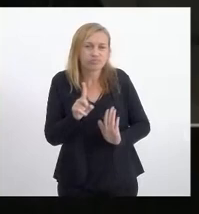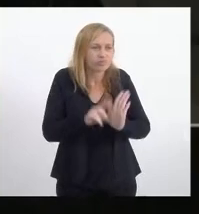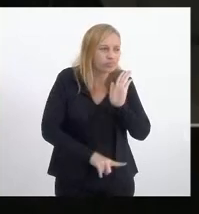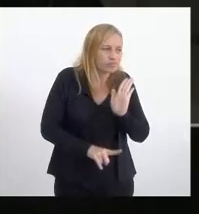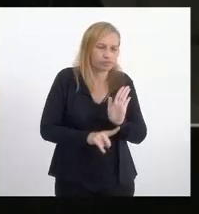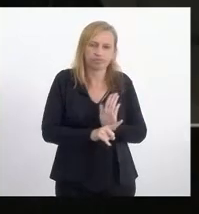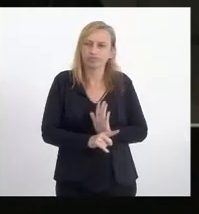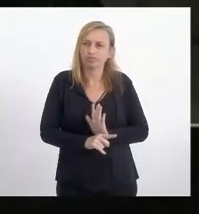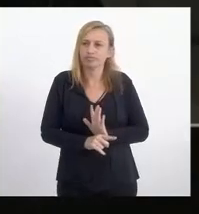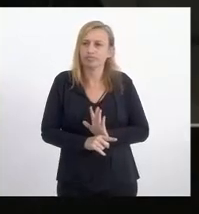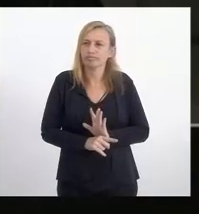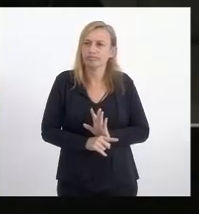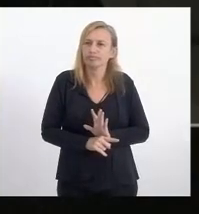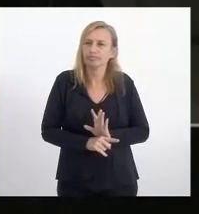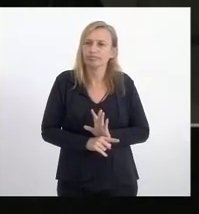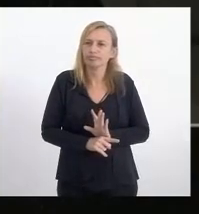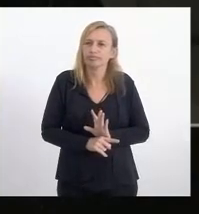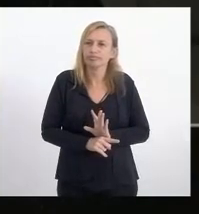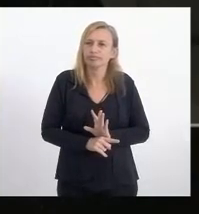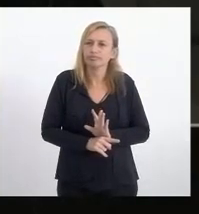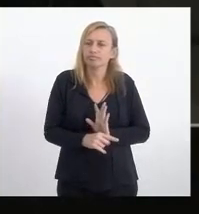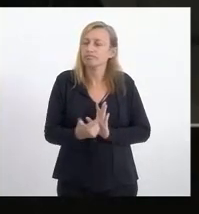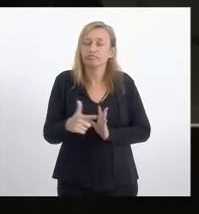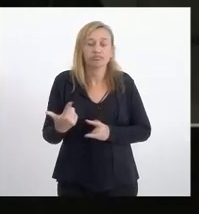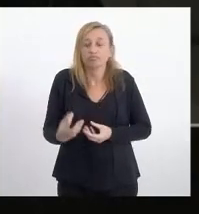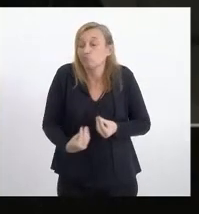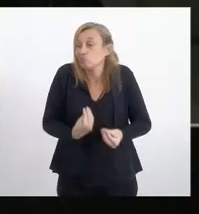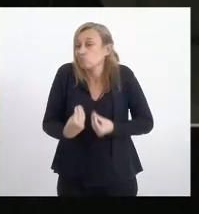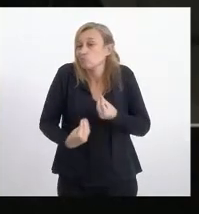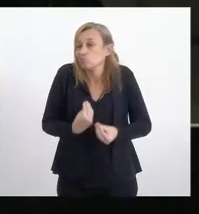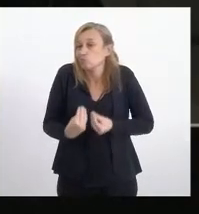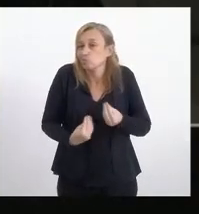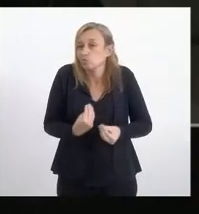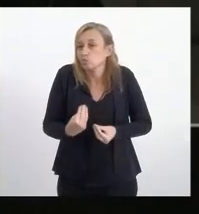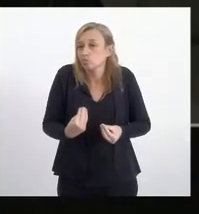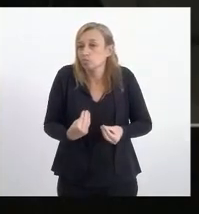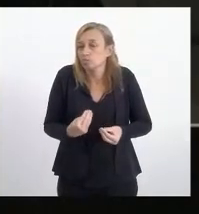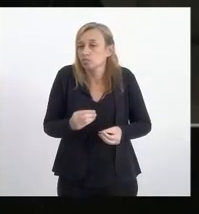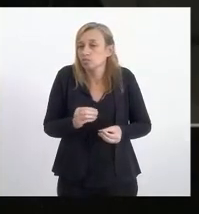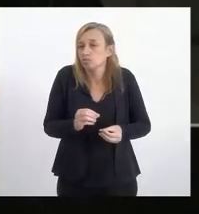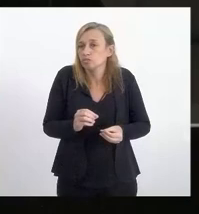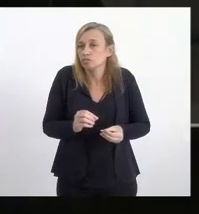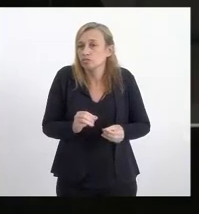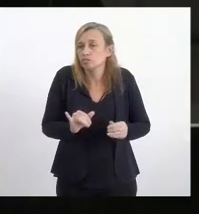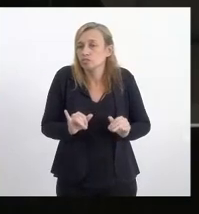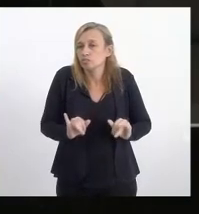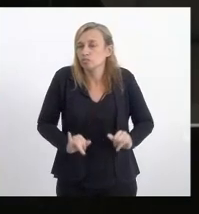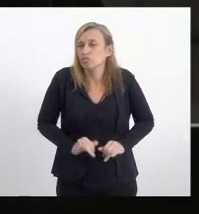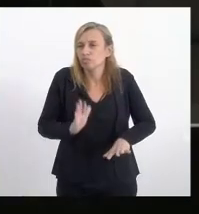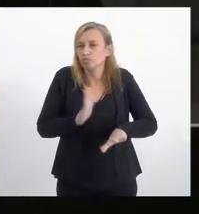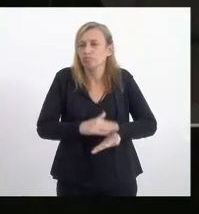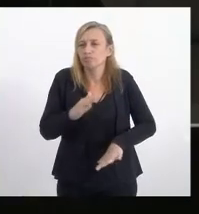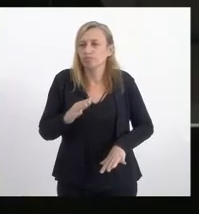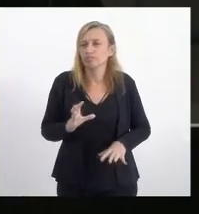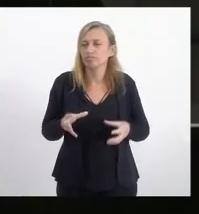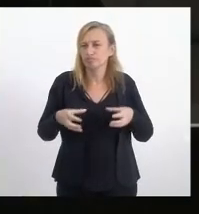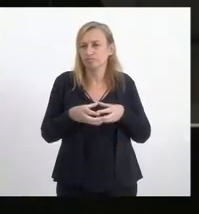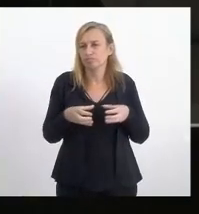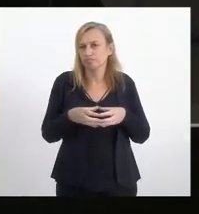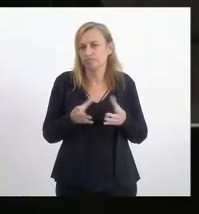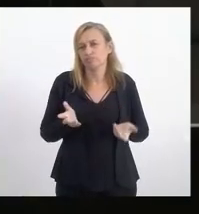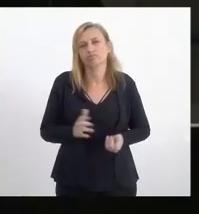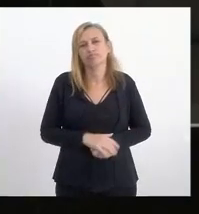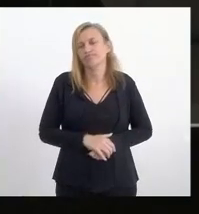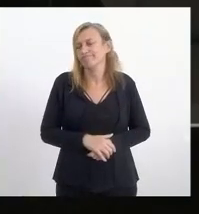diminuição não tem como sacrificar mais as nossas corporações não dá